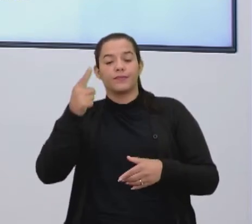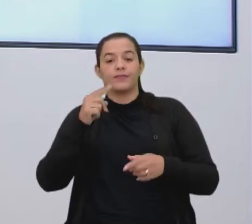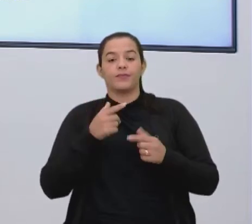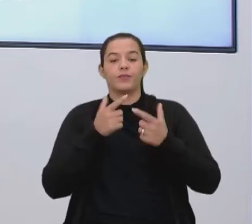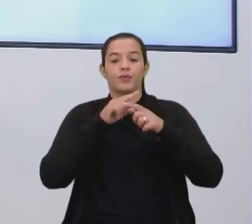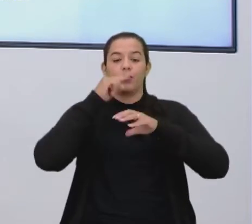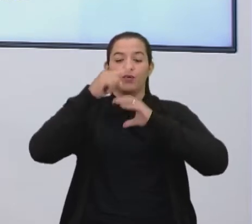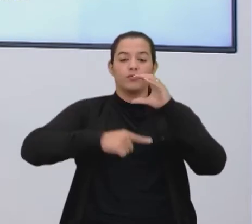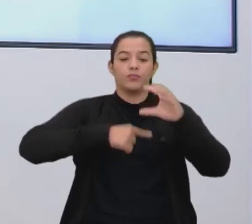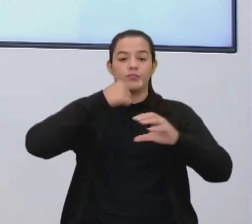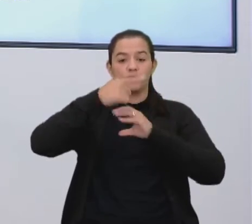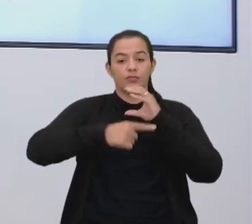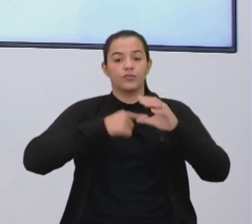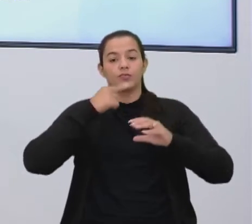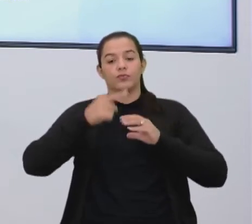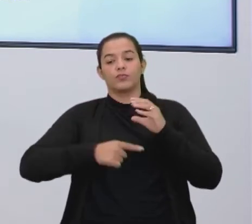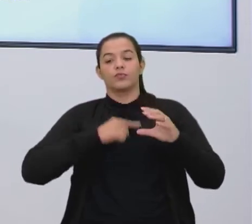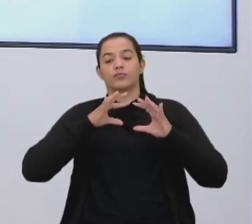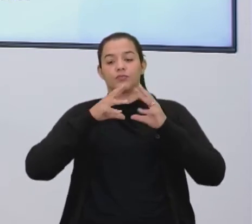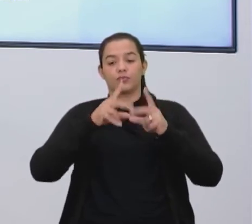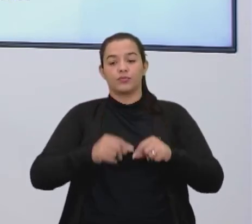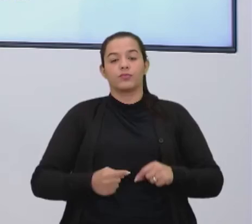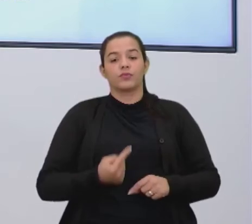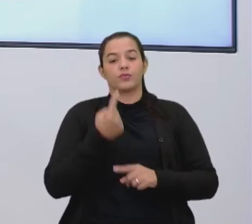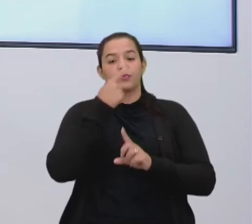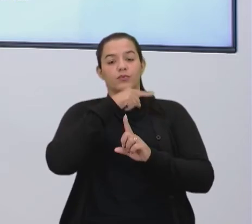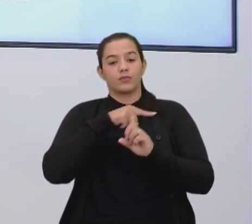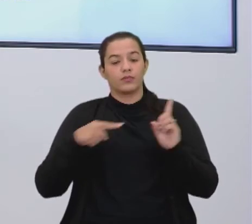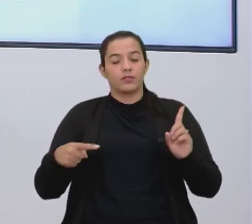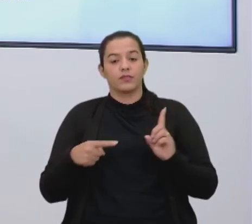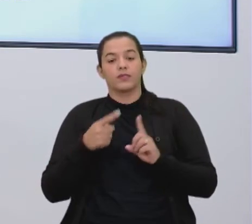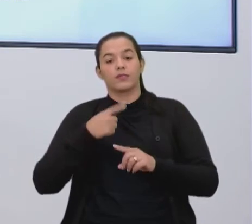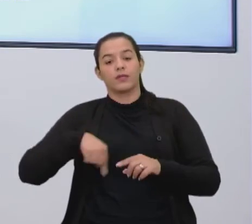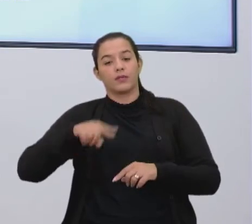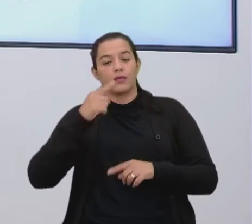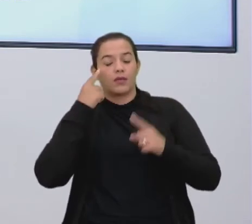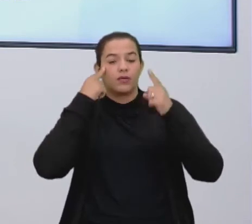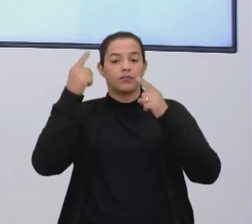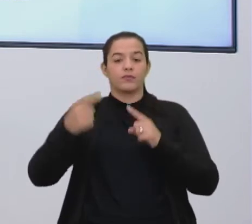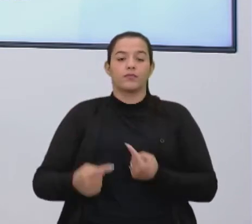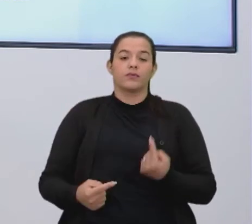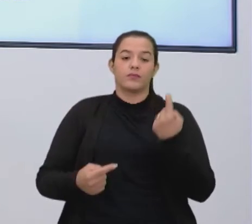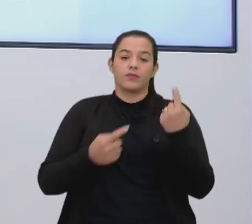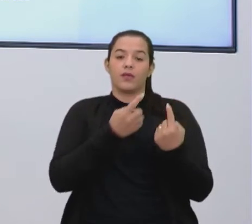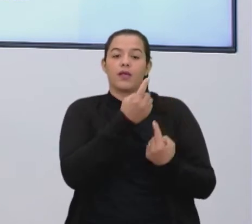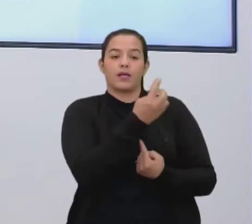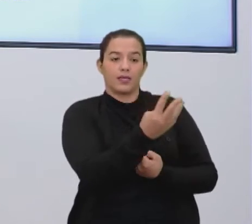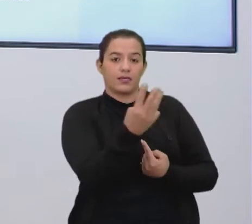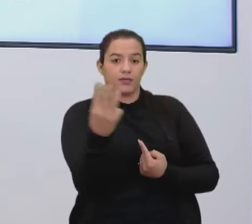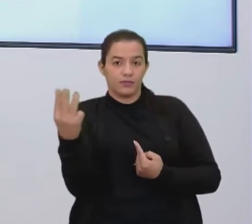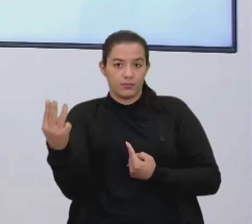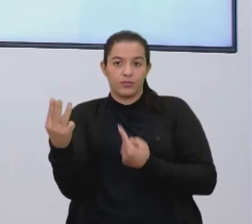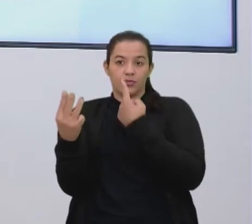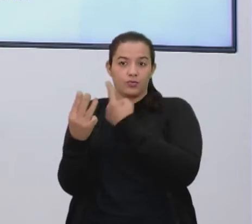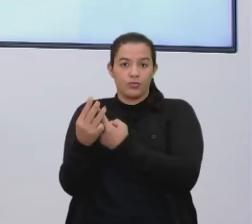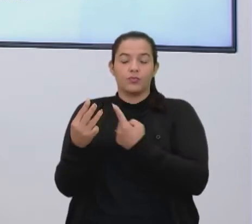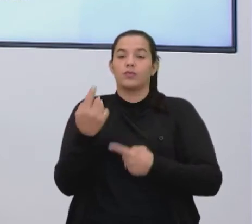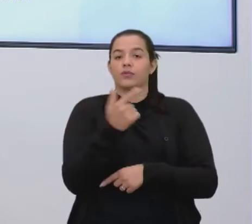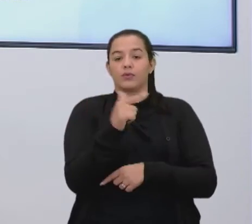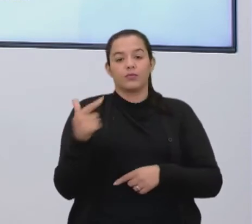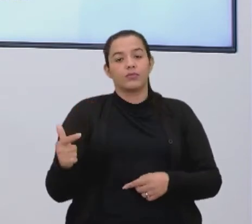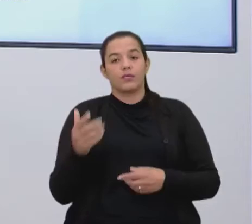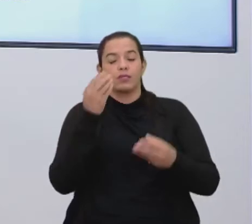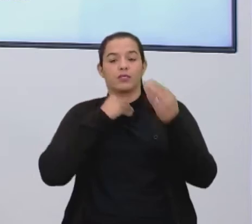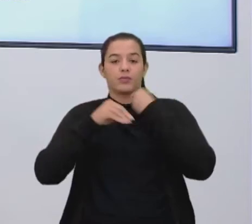o mundo inteiro, 1/3 da população mundial é meio que essa ideia de que 1 a cada 3 pessoas não tem alimentação